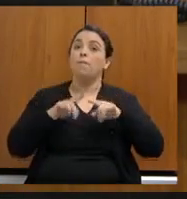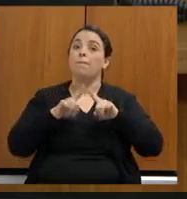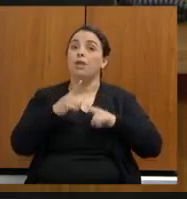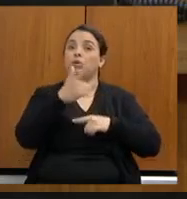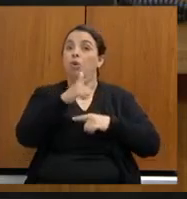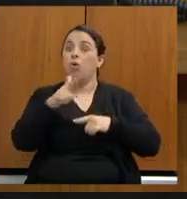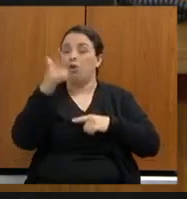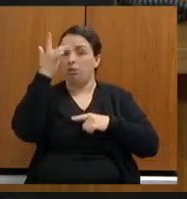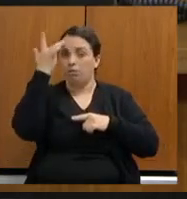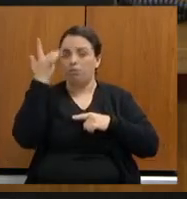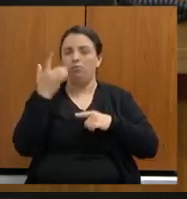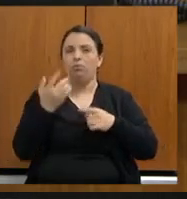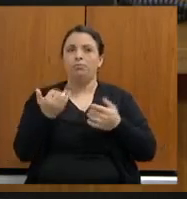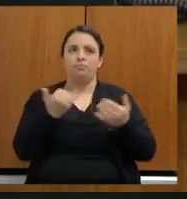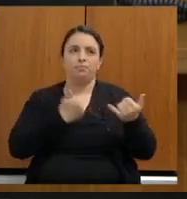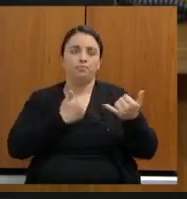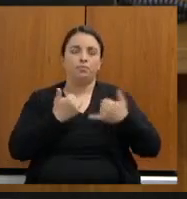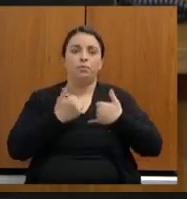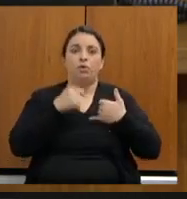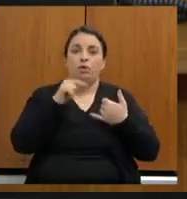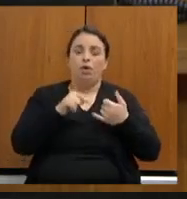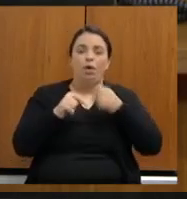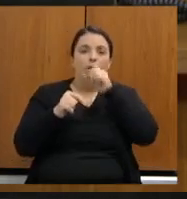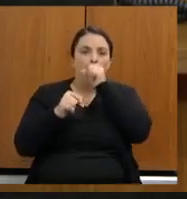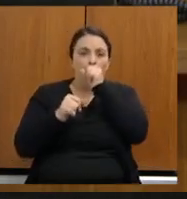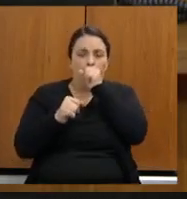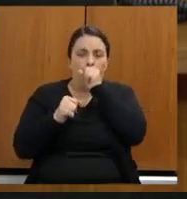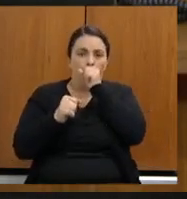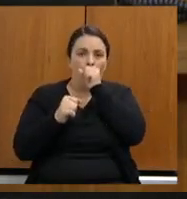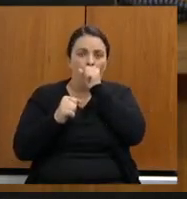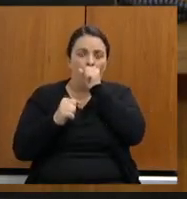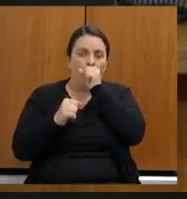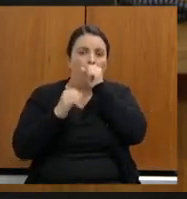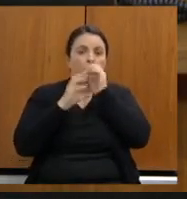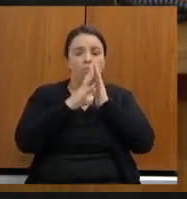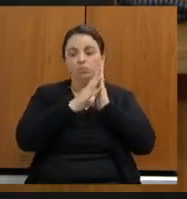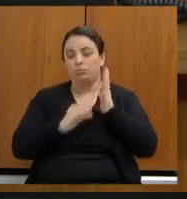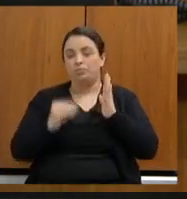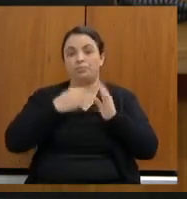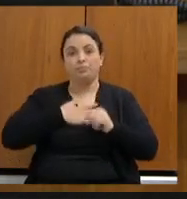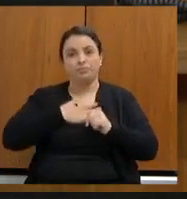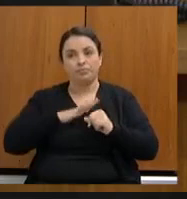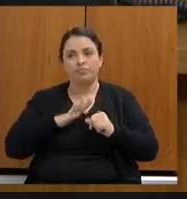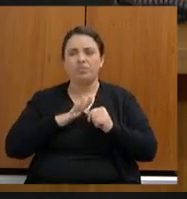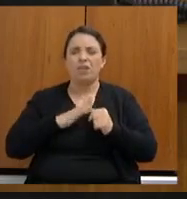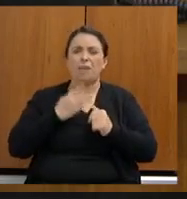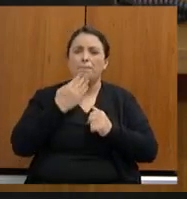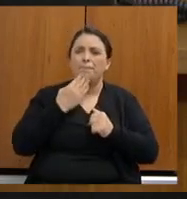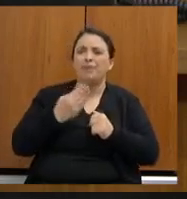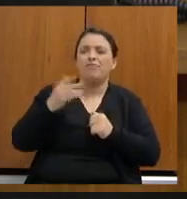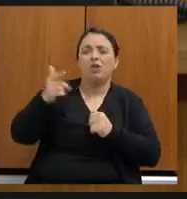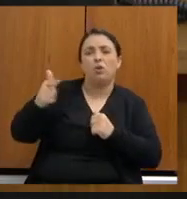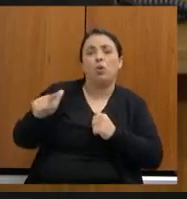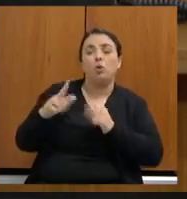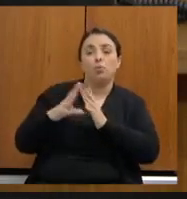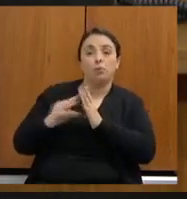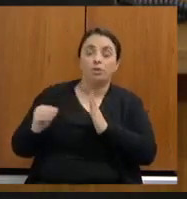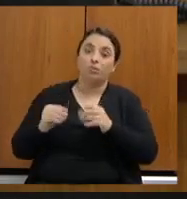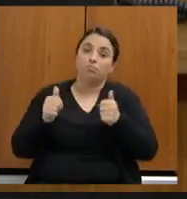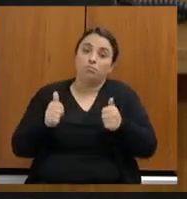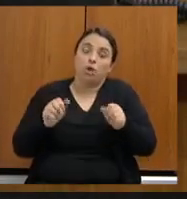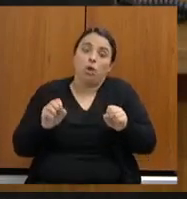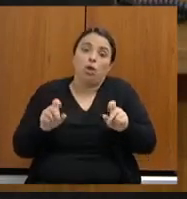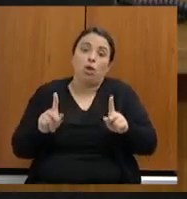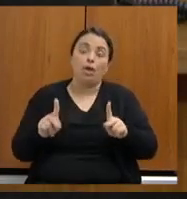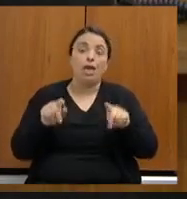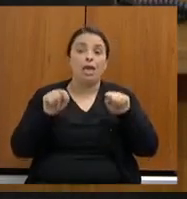aqueles colegas que registram que não não gostam do modelo de um prefere esse modelo prefere o outro modelo mas isso a